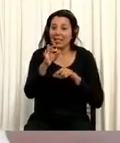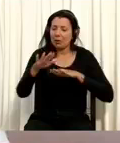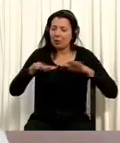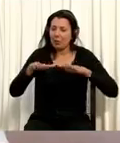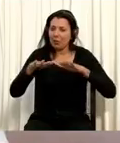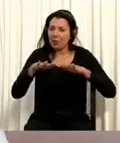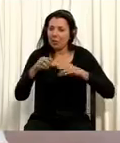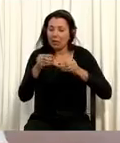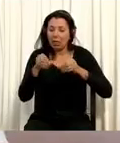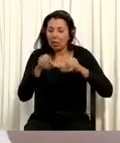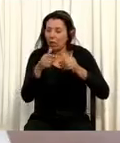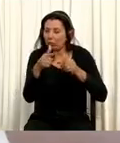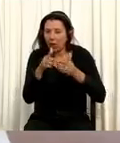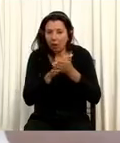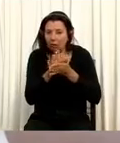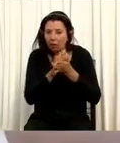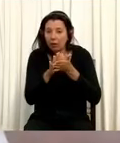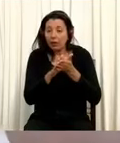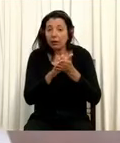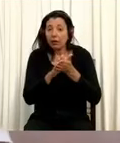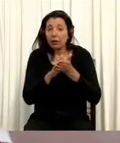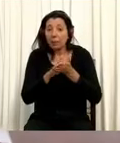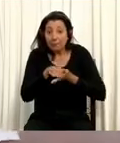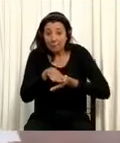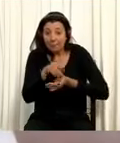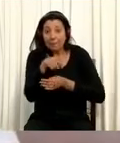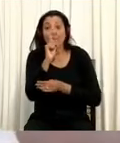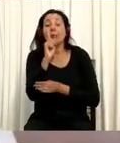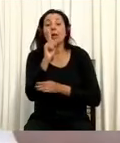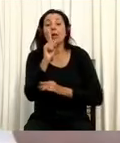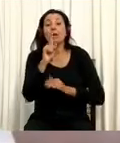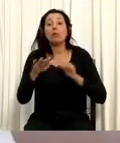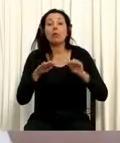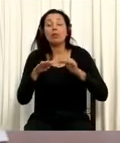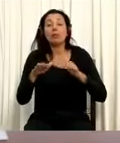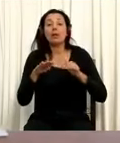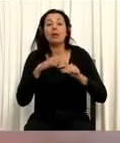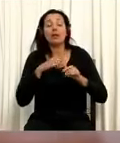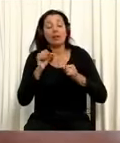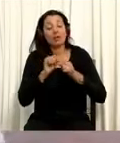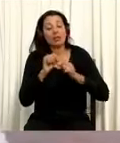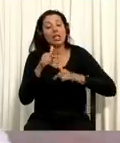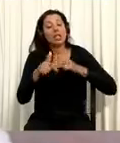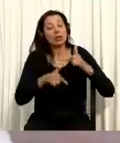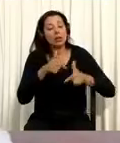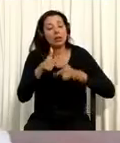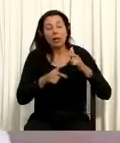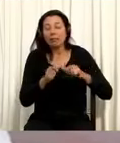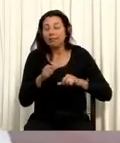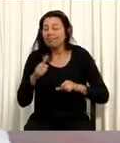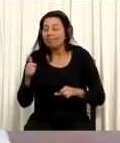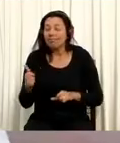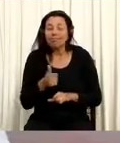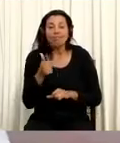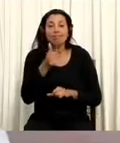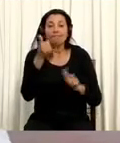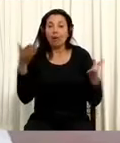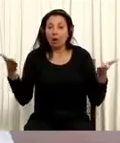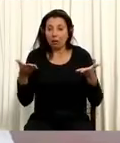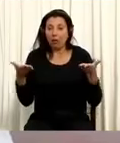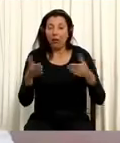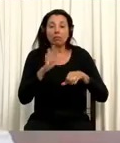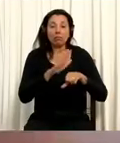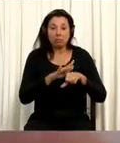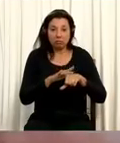Sem Terra, que com certeza é um dos movimentos que tem feito um trabalho grandioso, né, nesse momento da